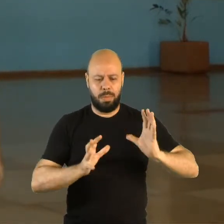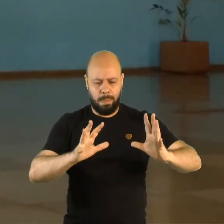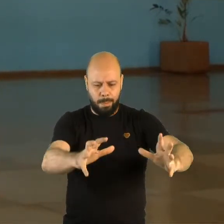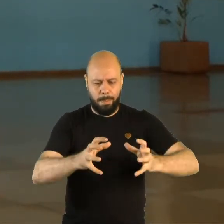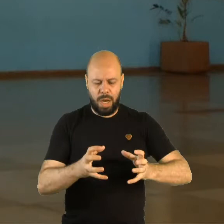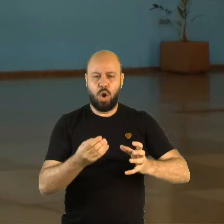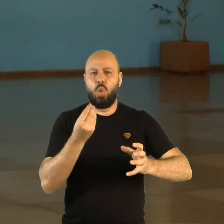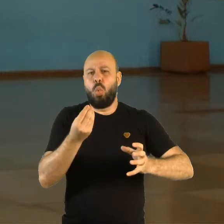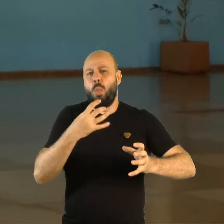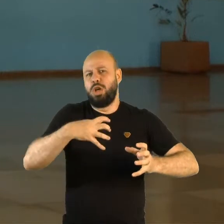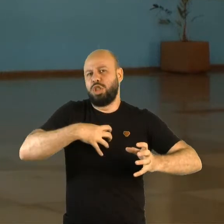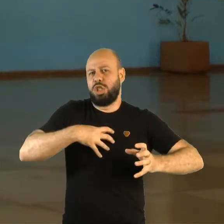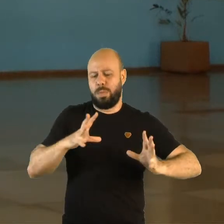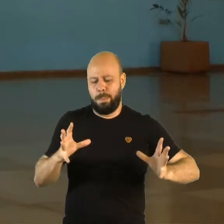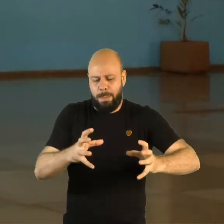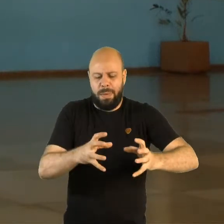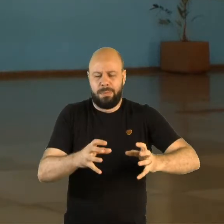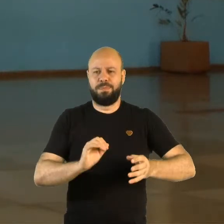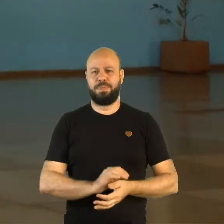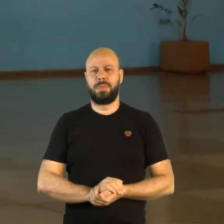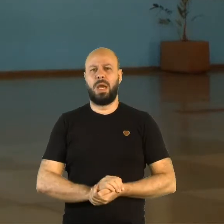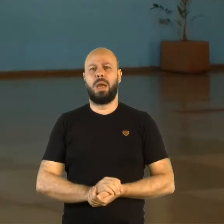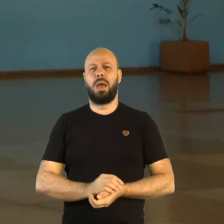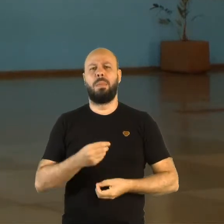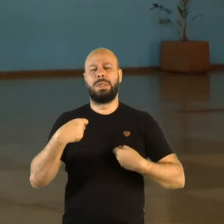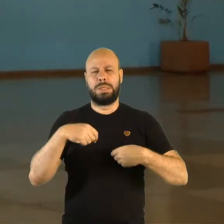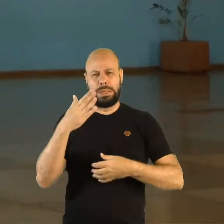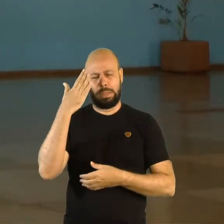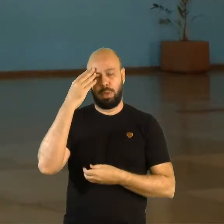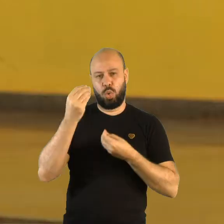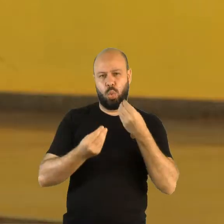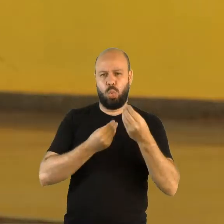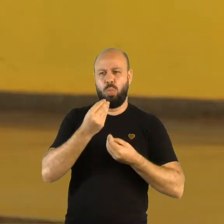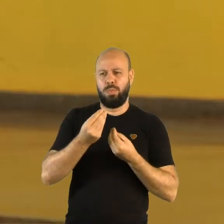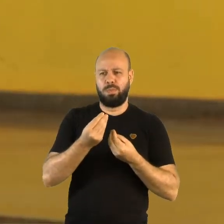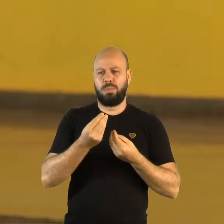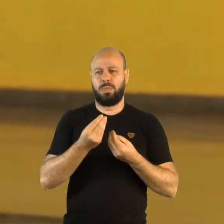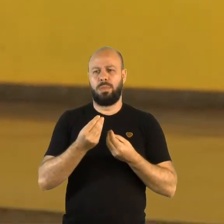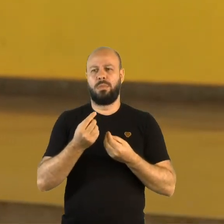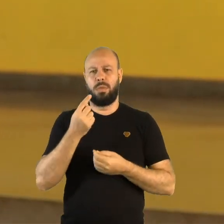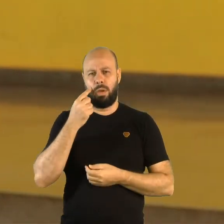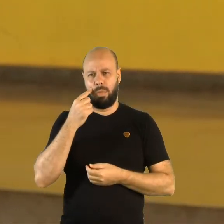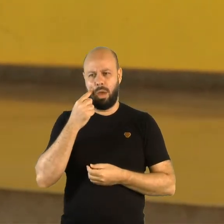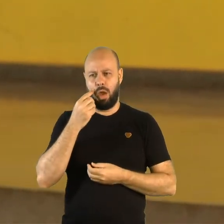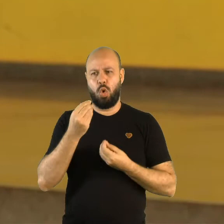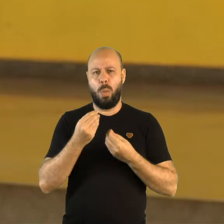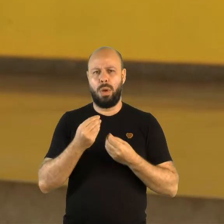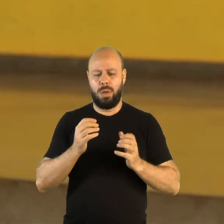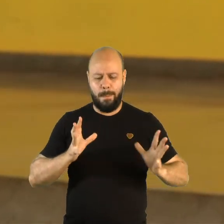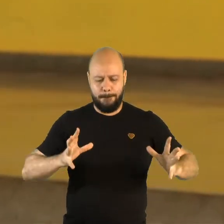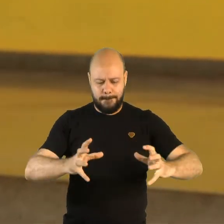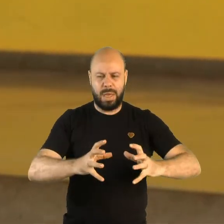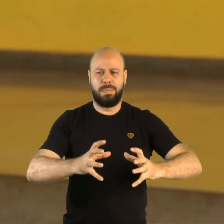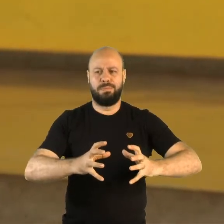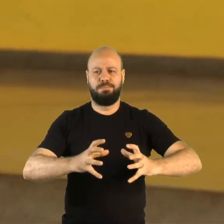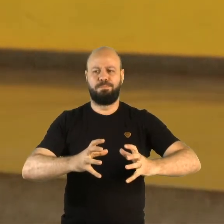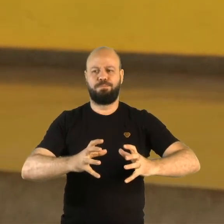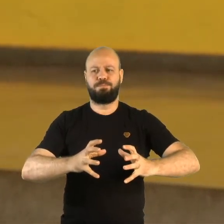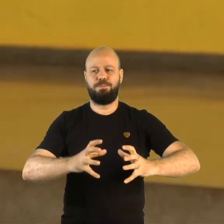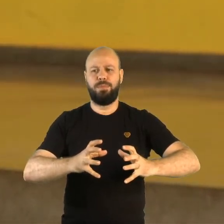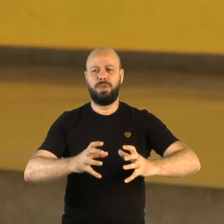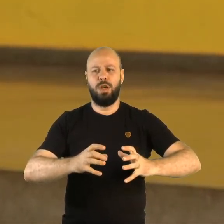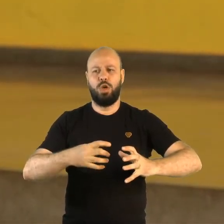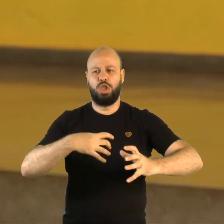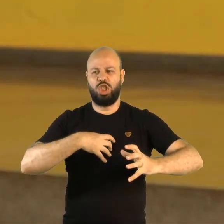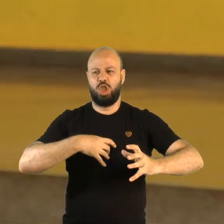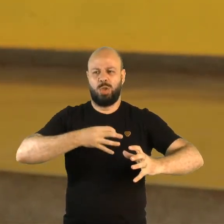nós temos uma especificação para que a gente consiga fazer com que a gente consiga segurar essa bola de uma